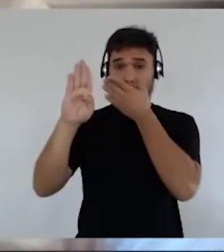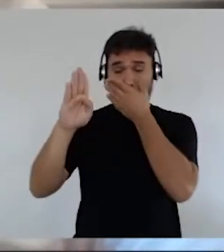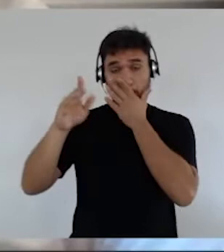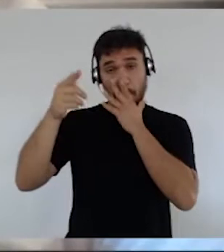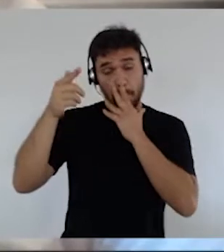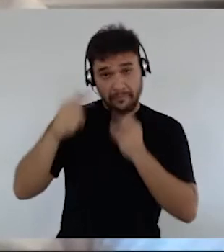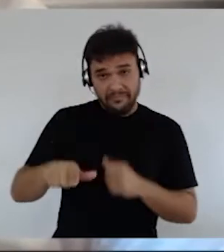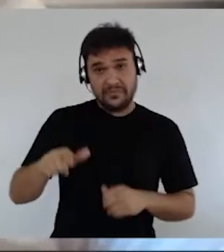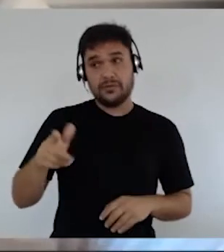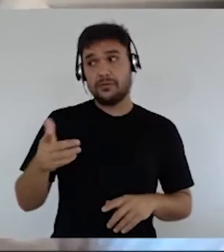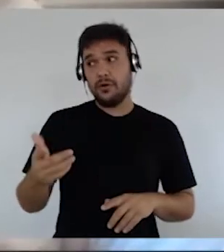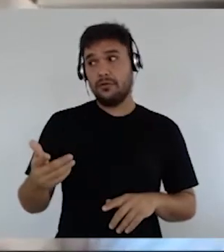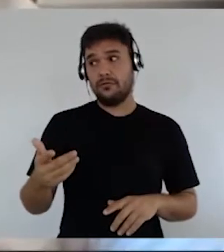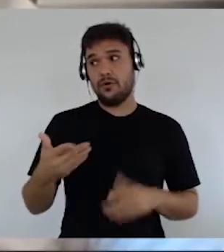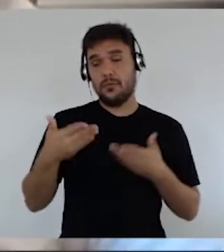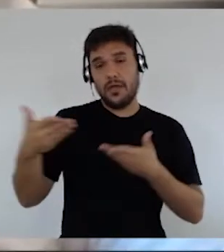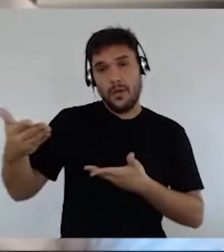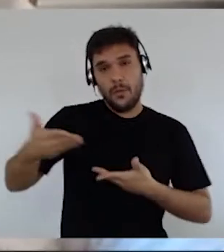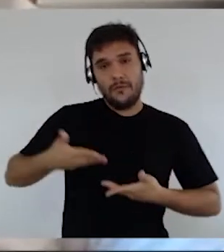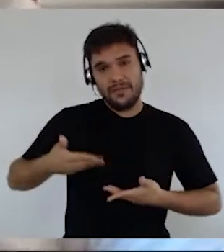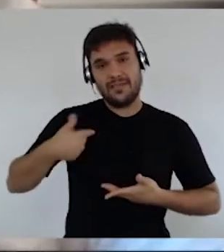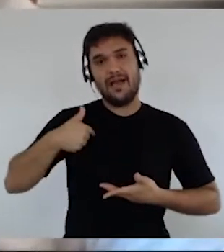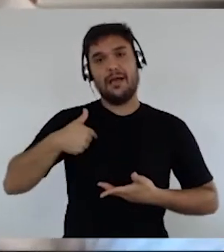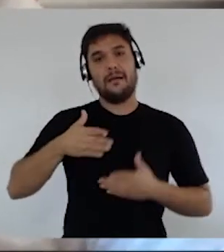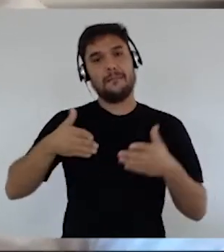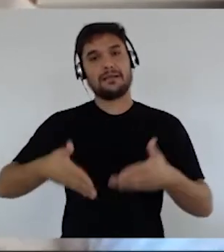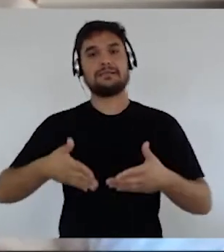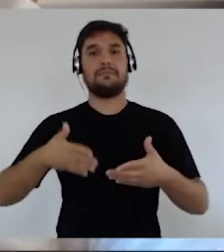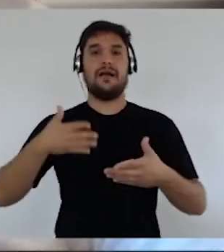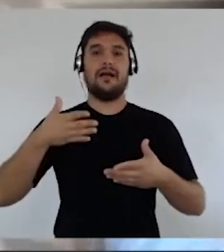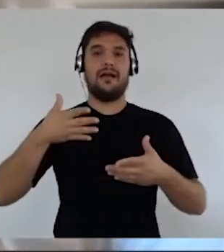vez terem convidado para partilhar